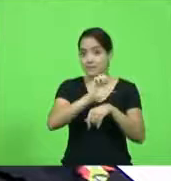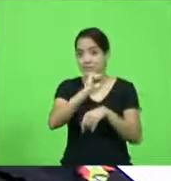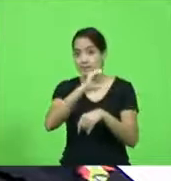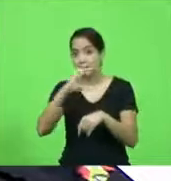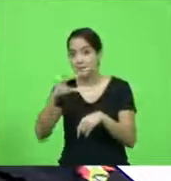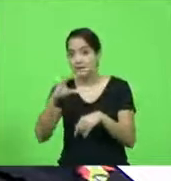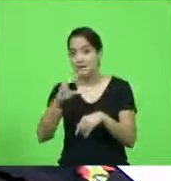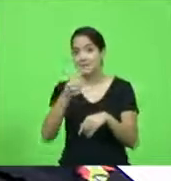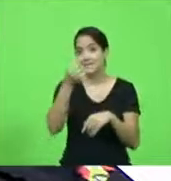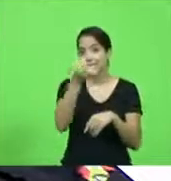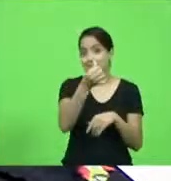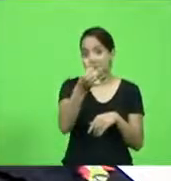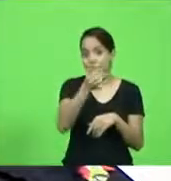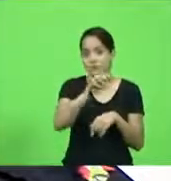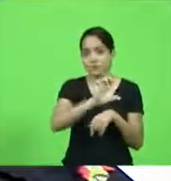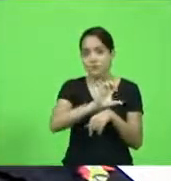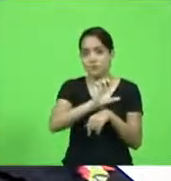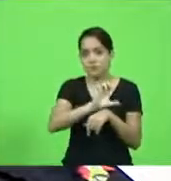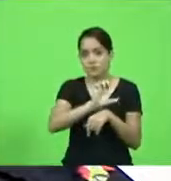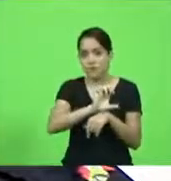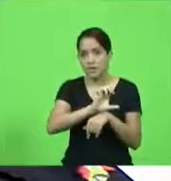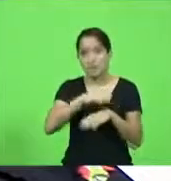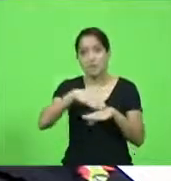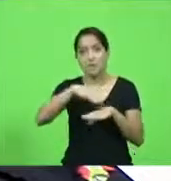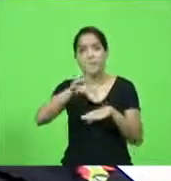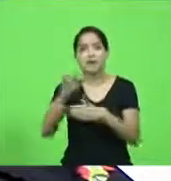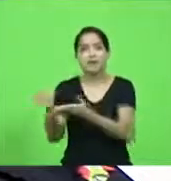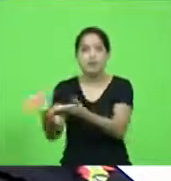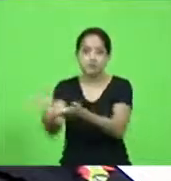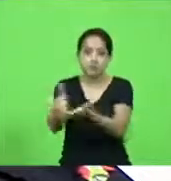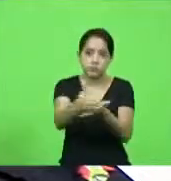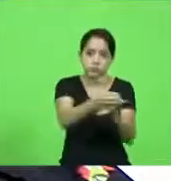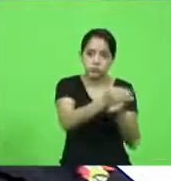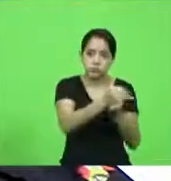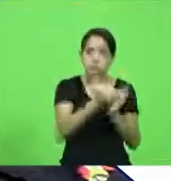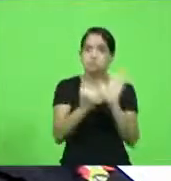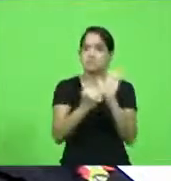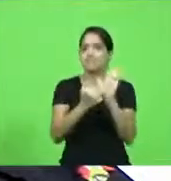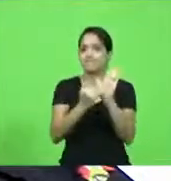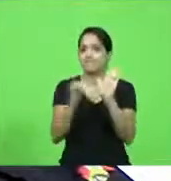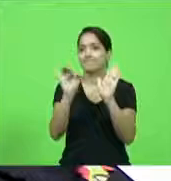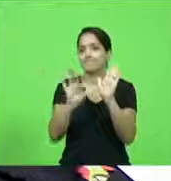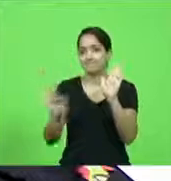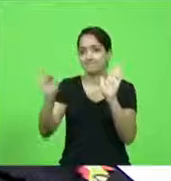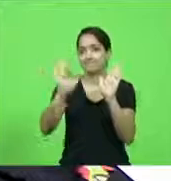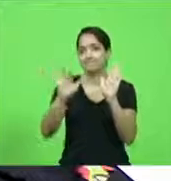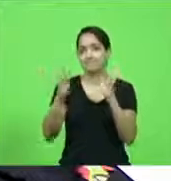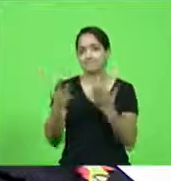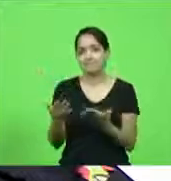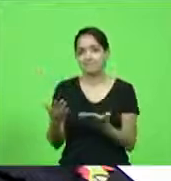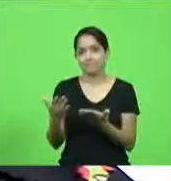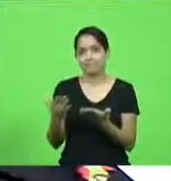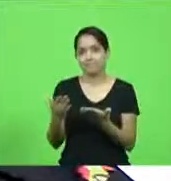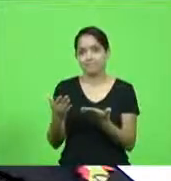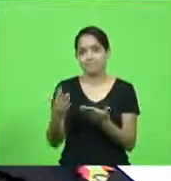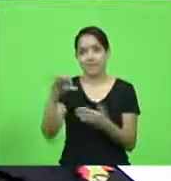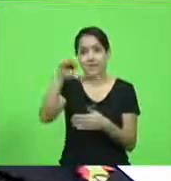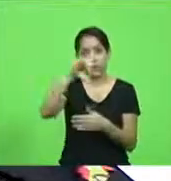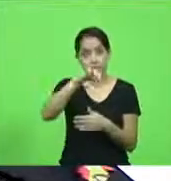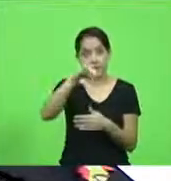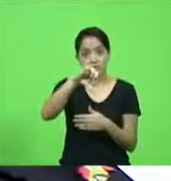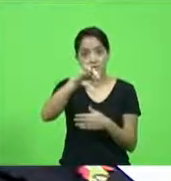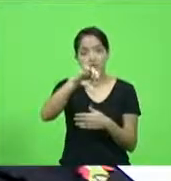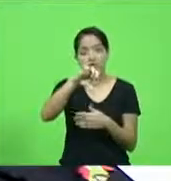o 6º estado brasileiro que mais arrecada impostos federais. E, atenção, é o 20º